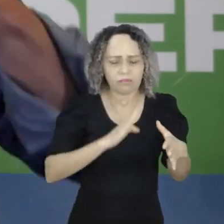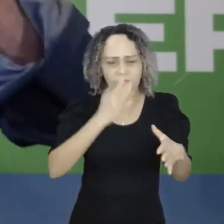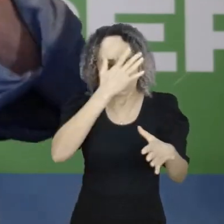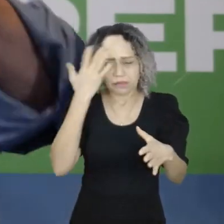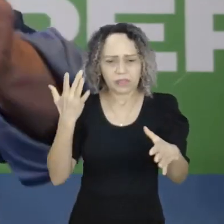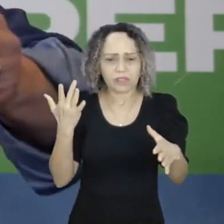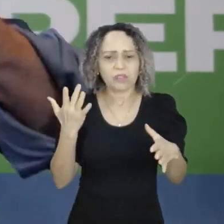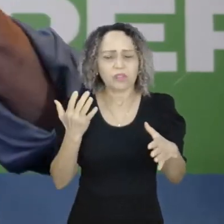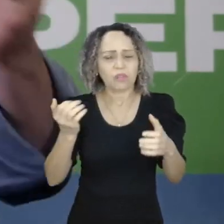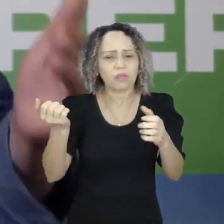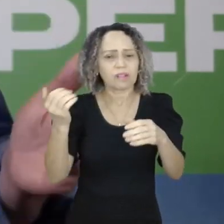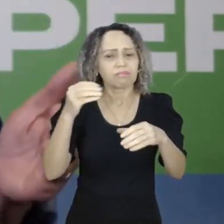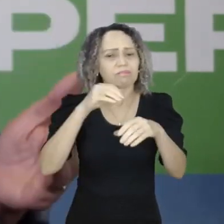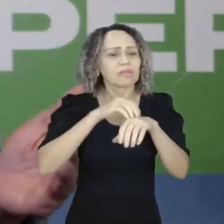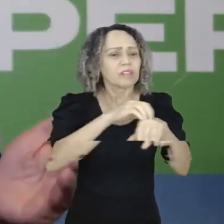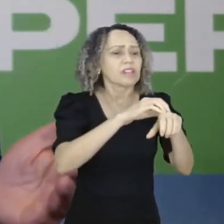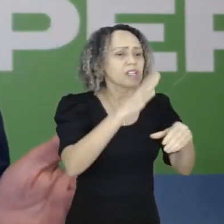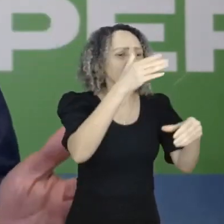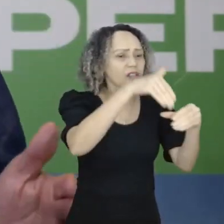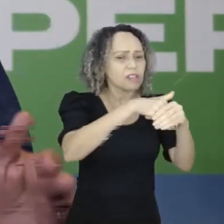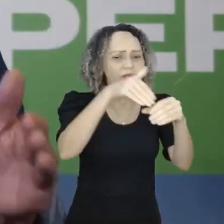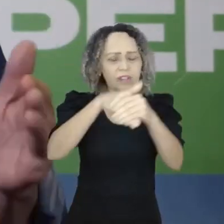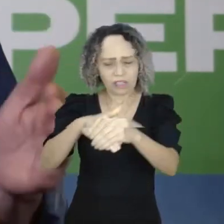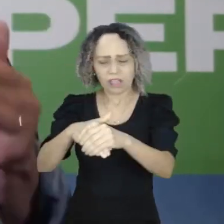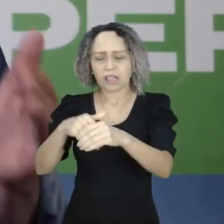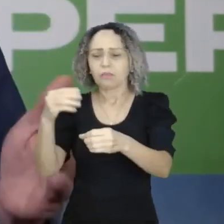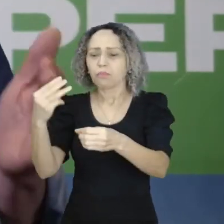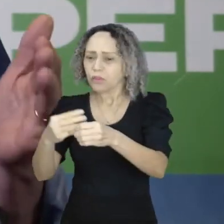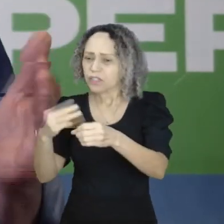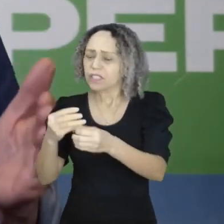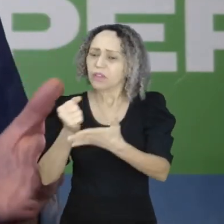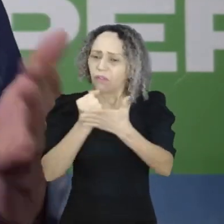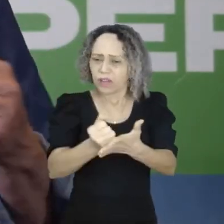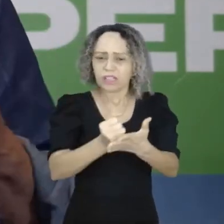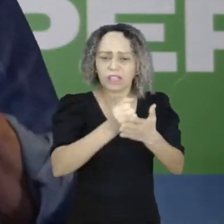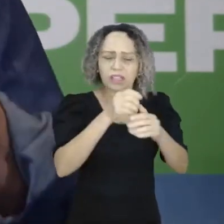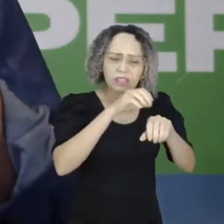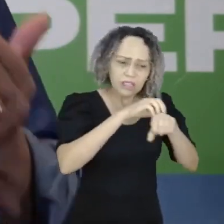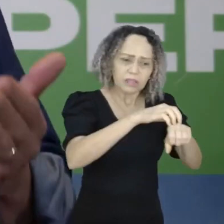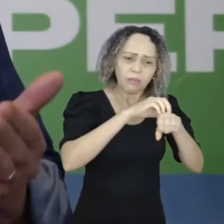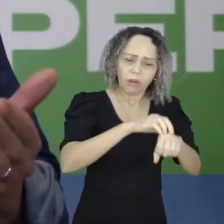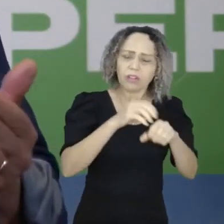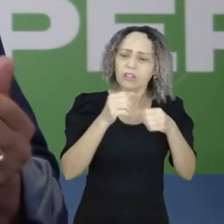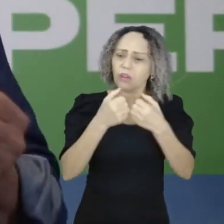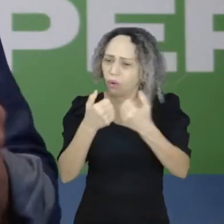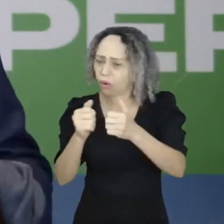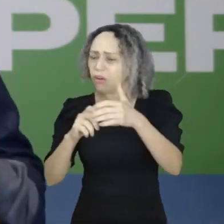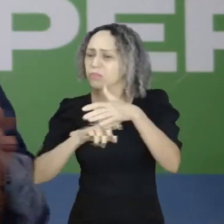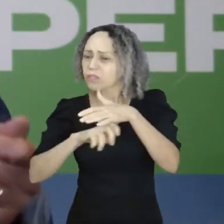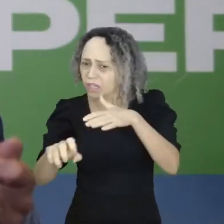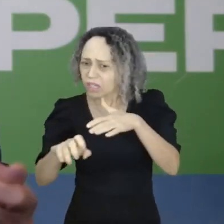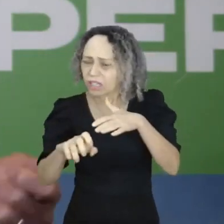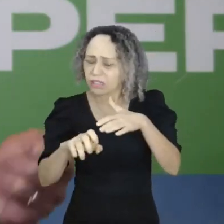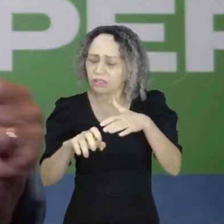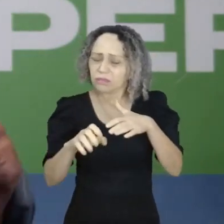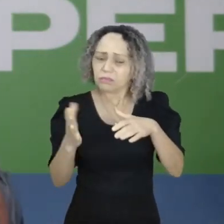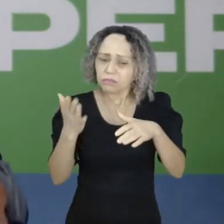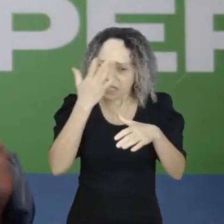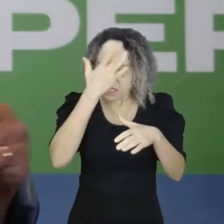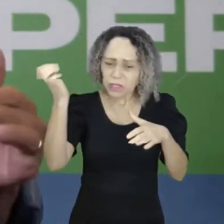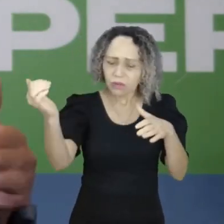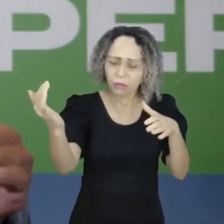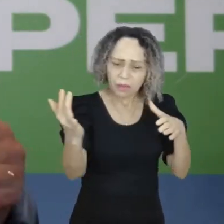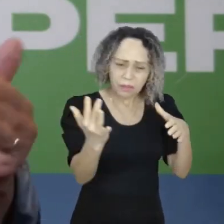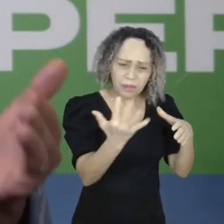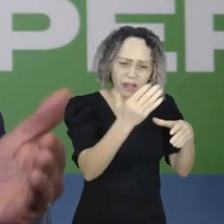votar, município que está oferecendo transporte. Eu acho que todos os municípios deveriam garantir, sabe, transporte para que o